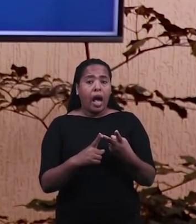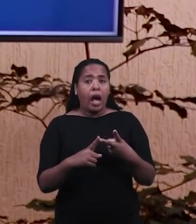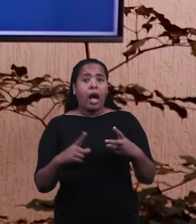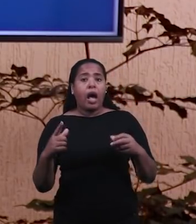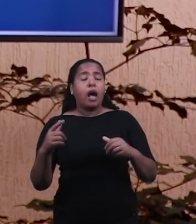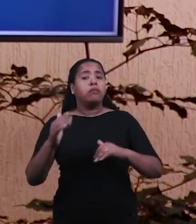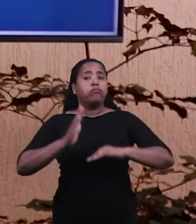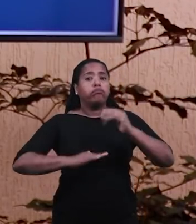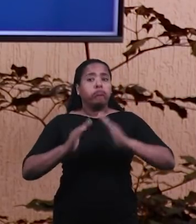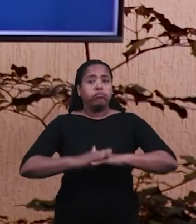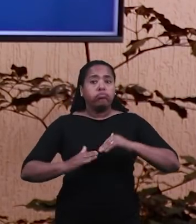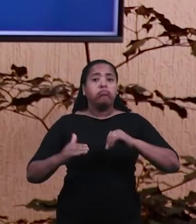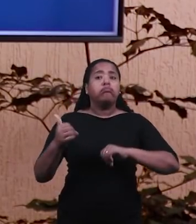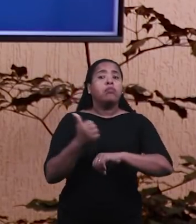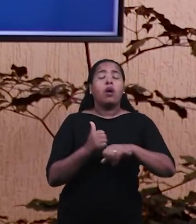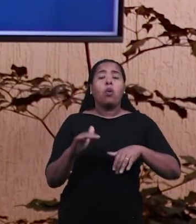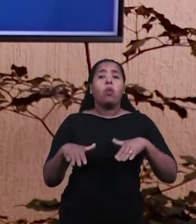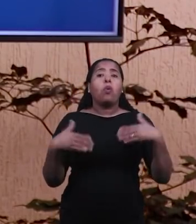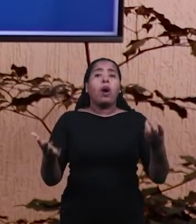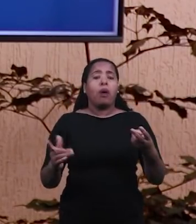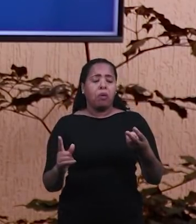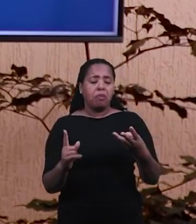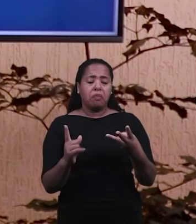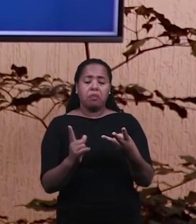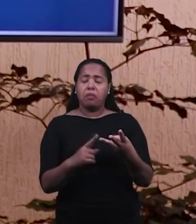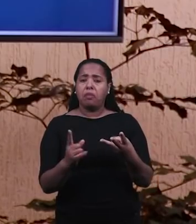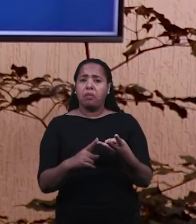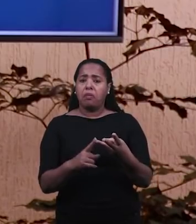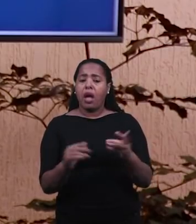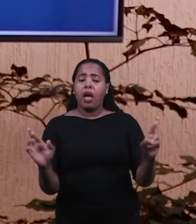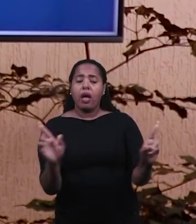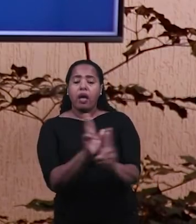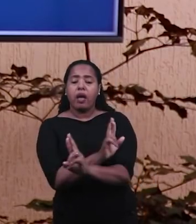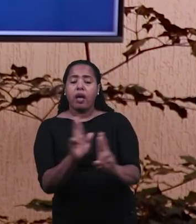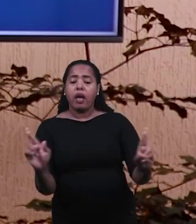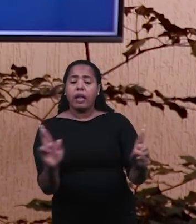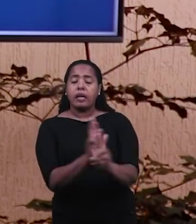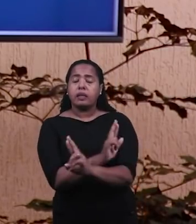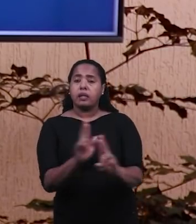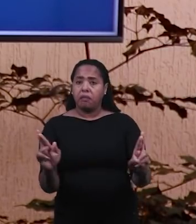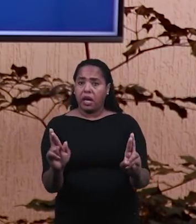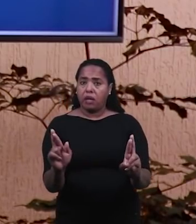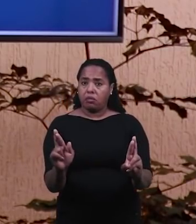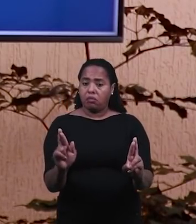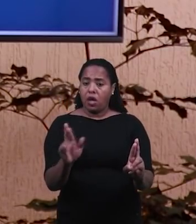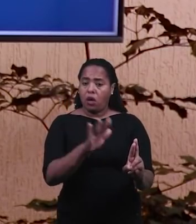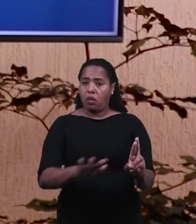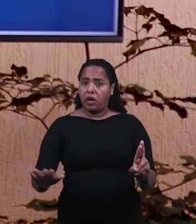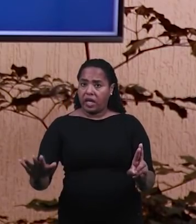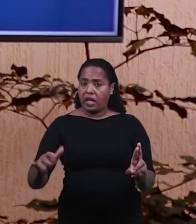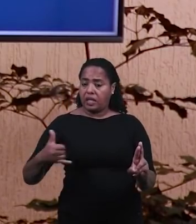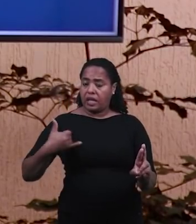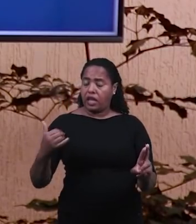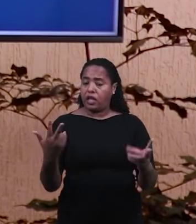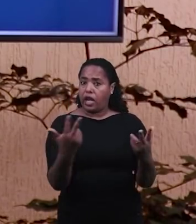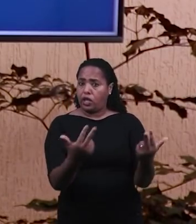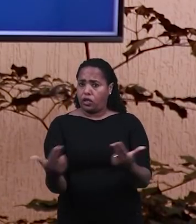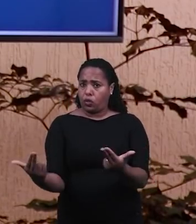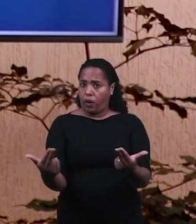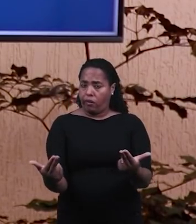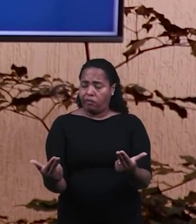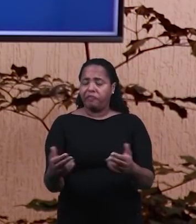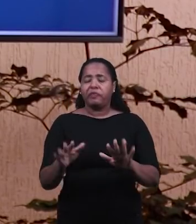habilidades. Como é o relacionamento com as demais crianças da mesma idade? Porque se ela consegue ter um